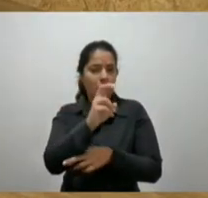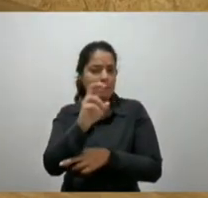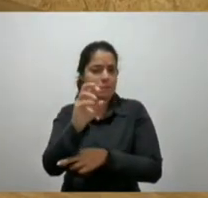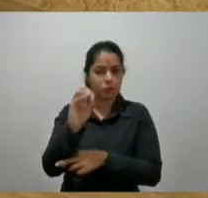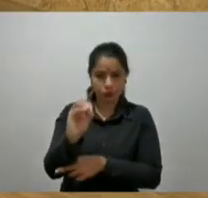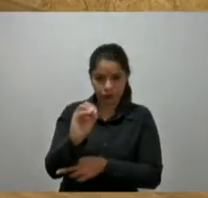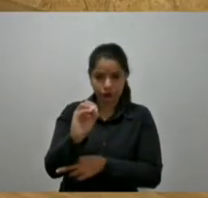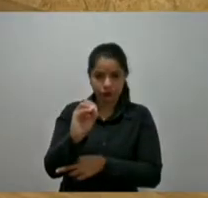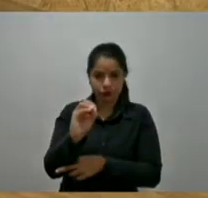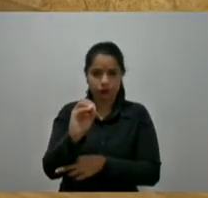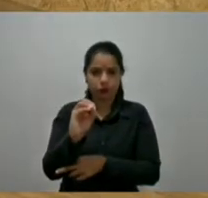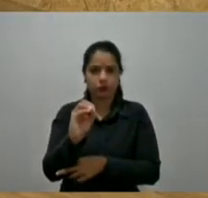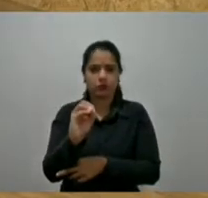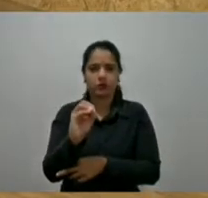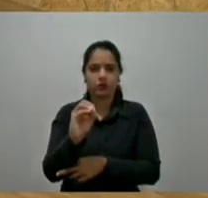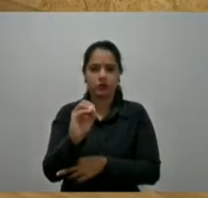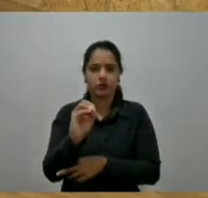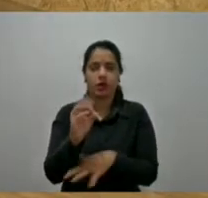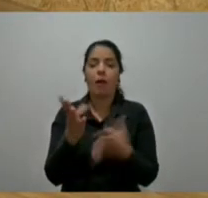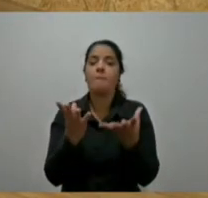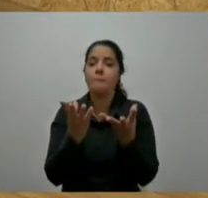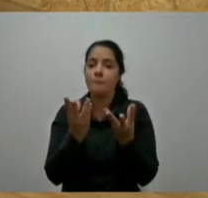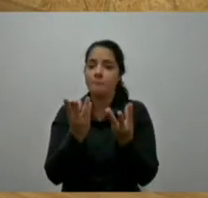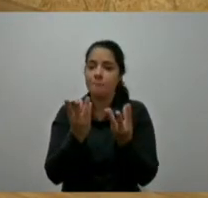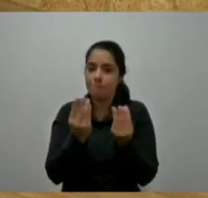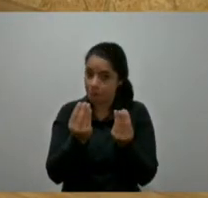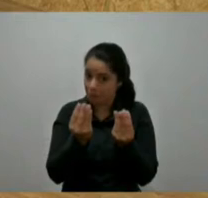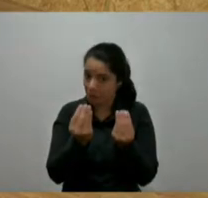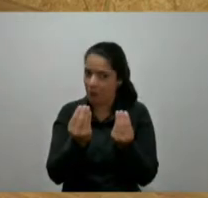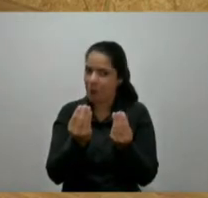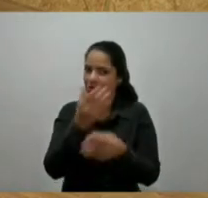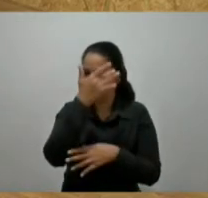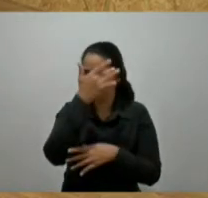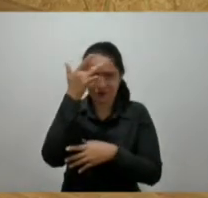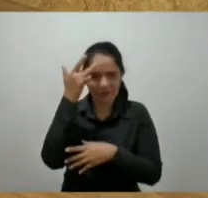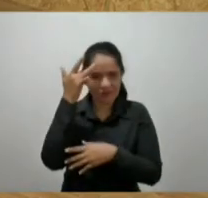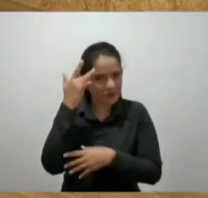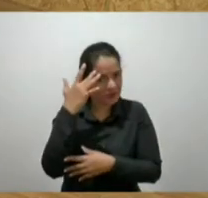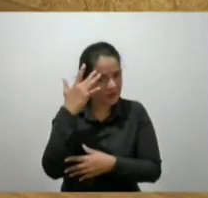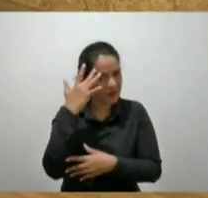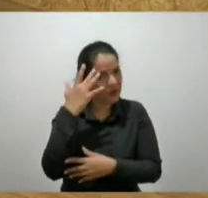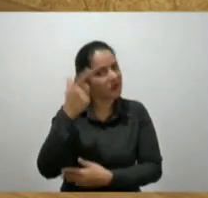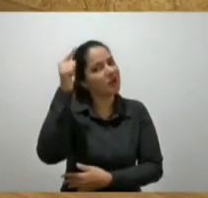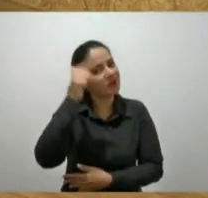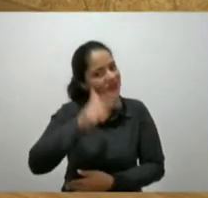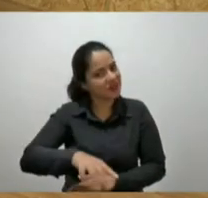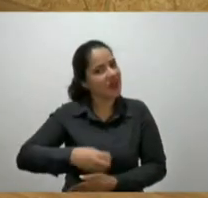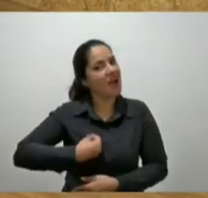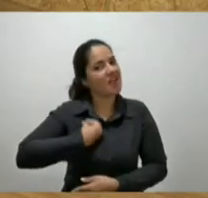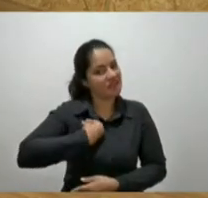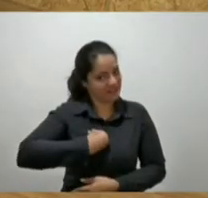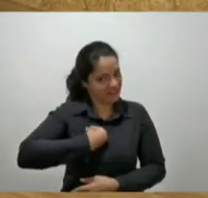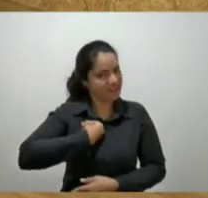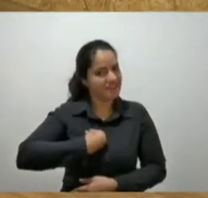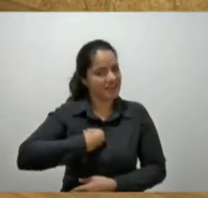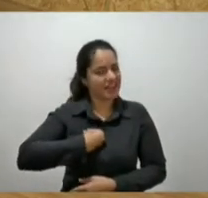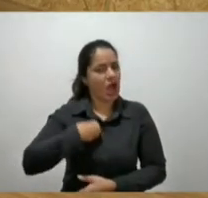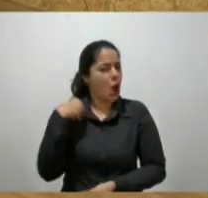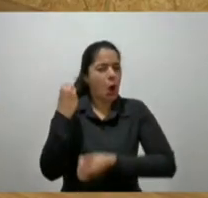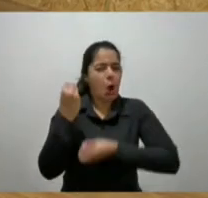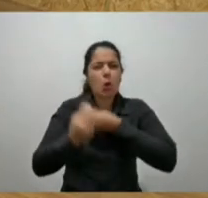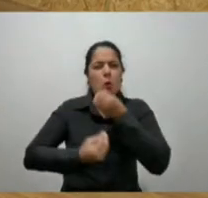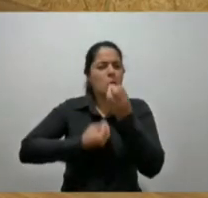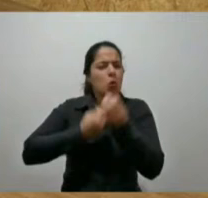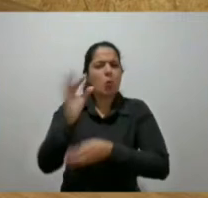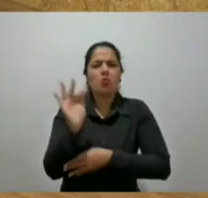maioria dos que estão aqui, espero, vai estar viva. Como vai ser o ano 2050? O